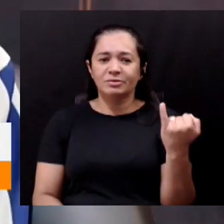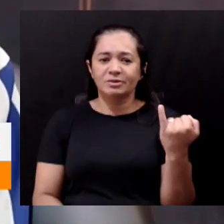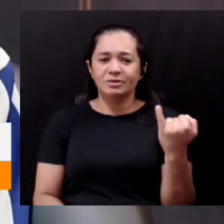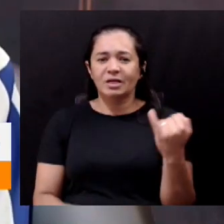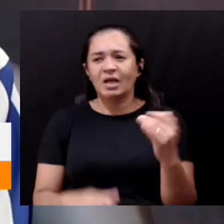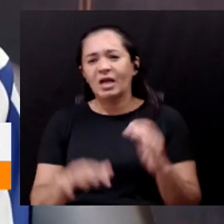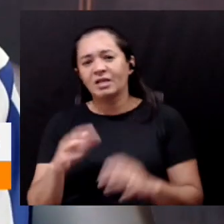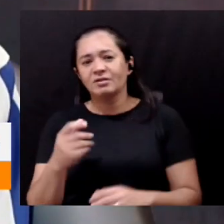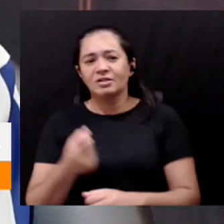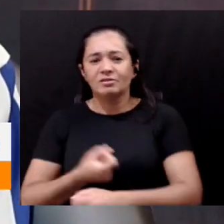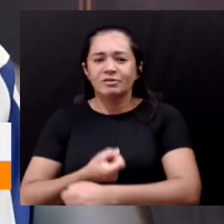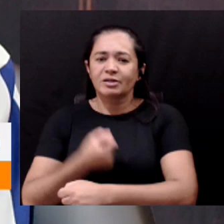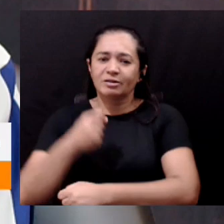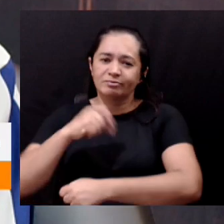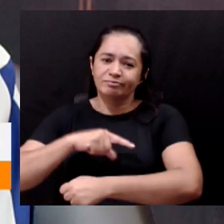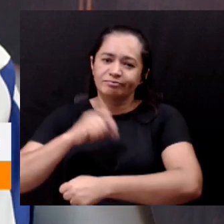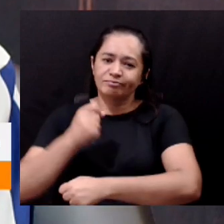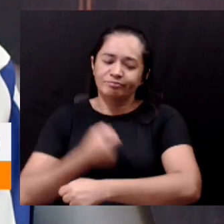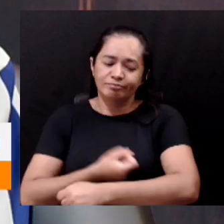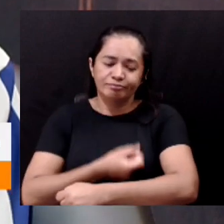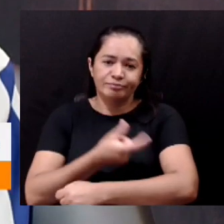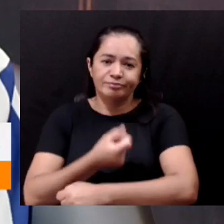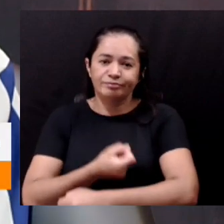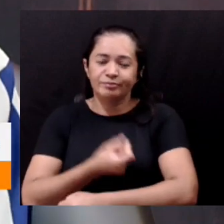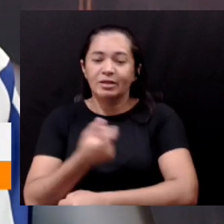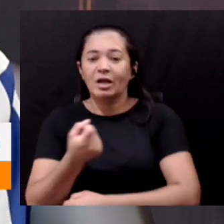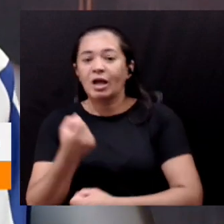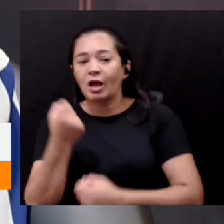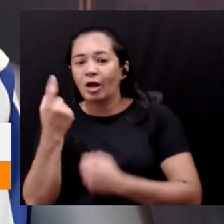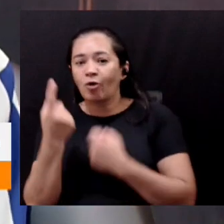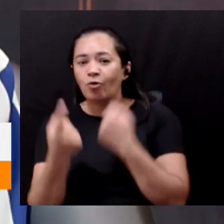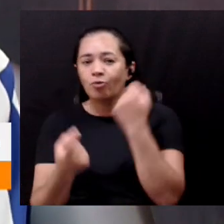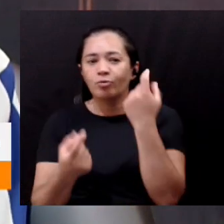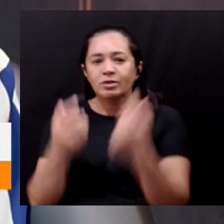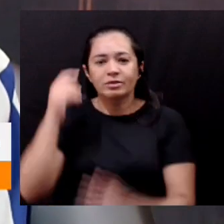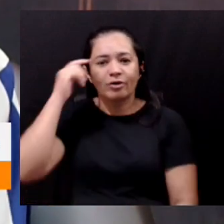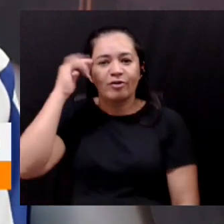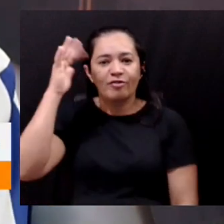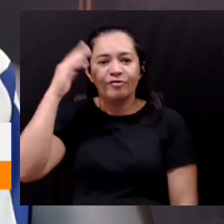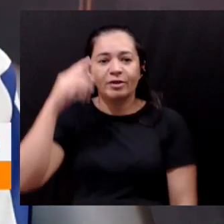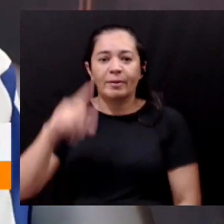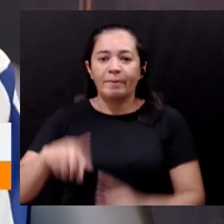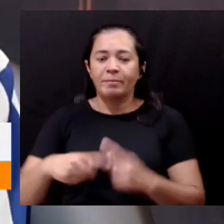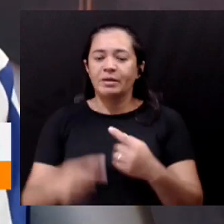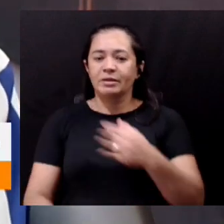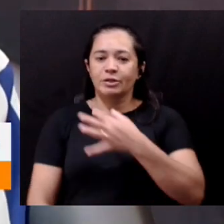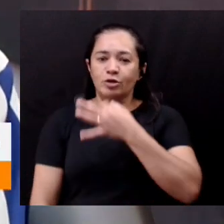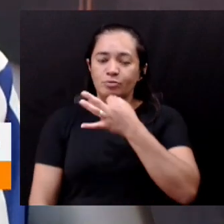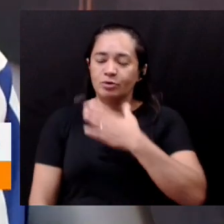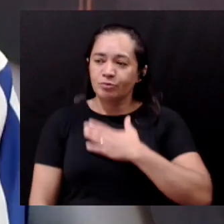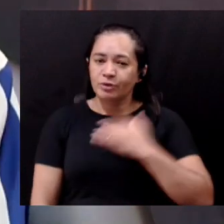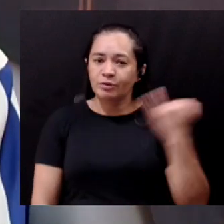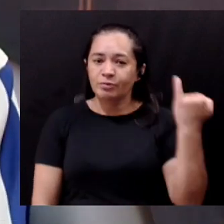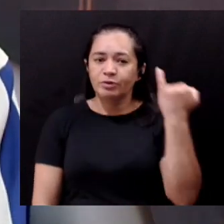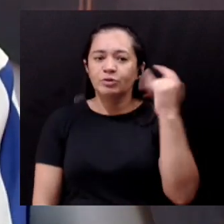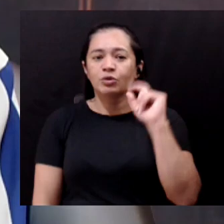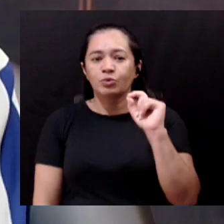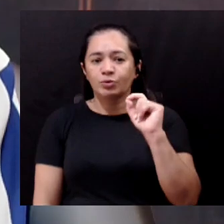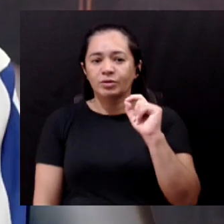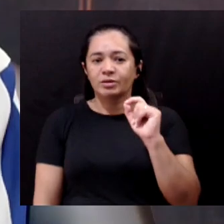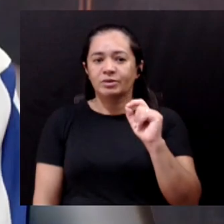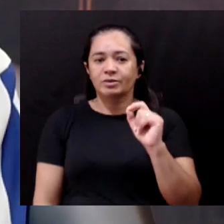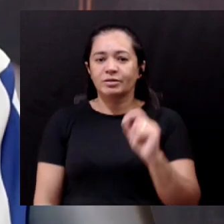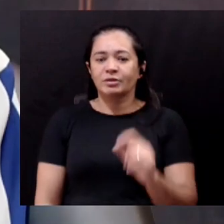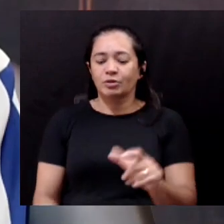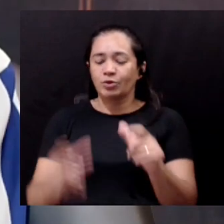Sim. pontos de reflexão, mas acho que para mim o que é muito importante é a gente cultivar esse lugar da presença, Uhum. né? Então,